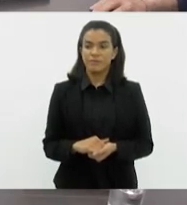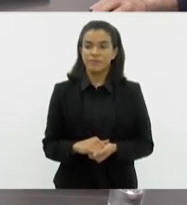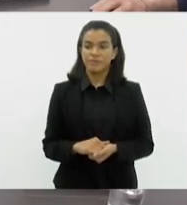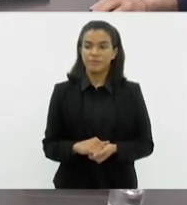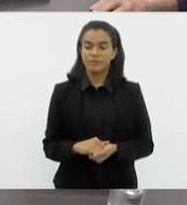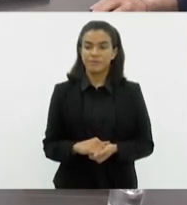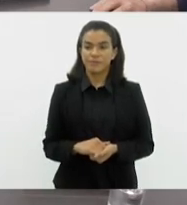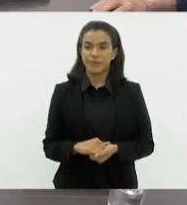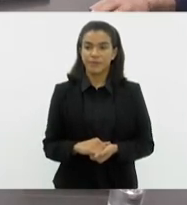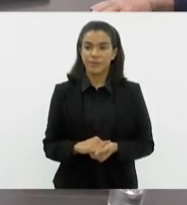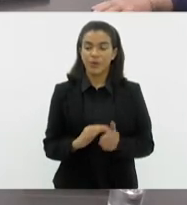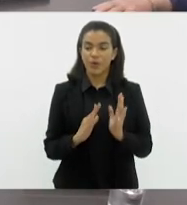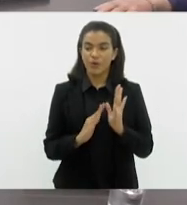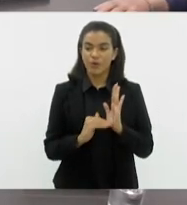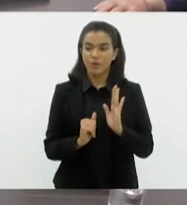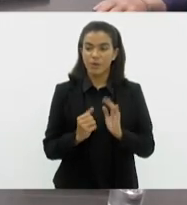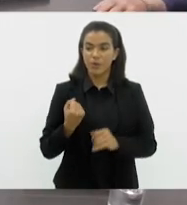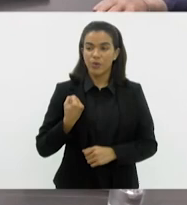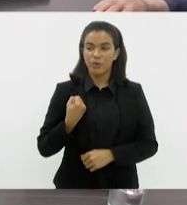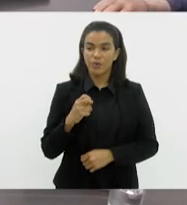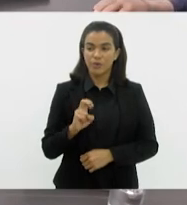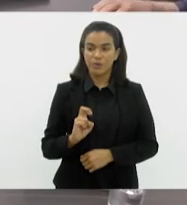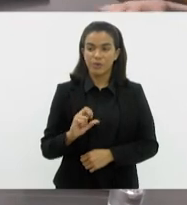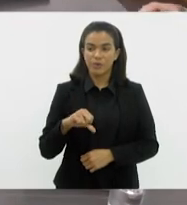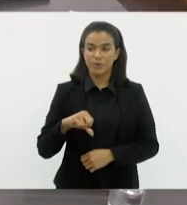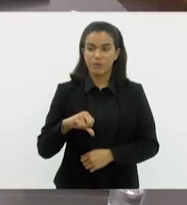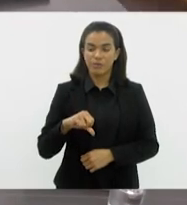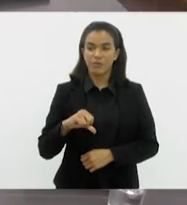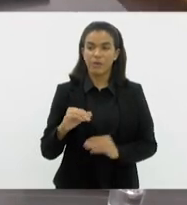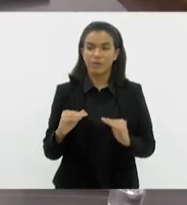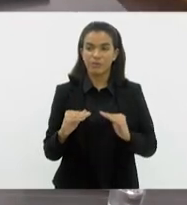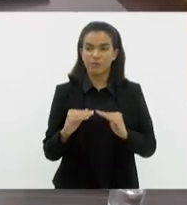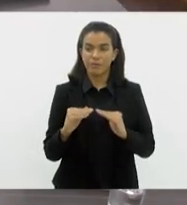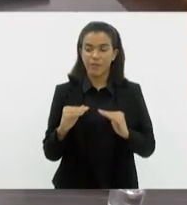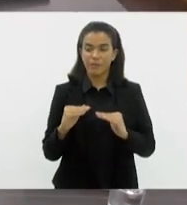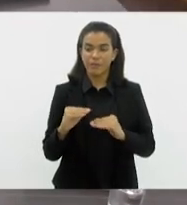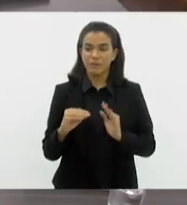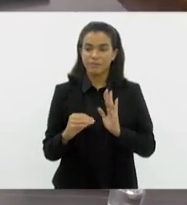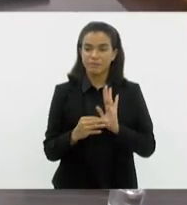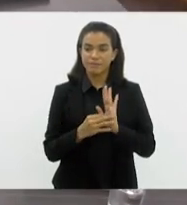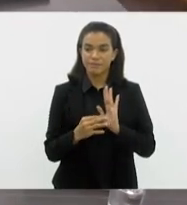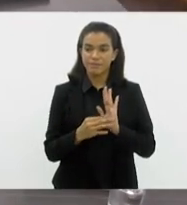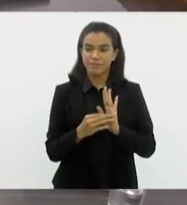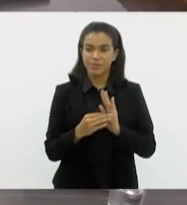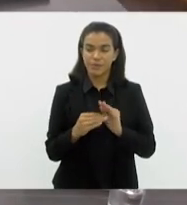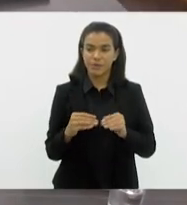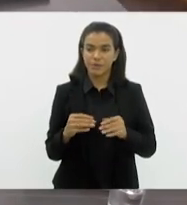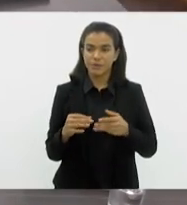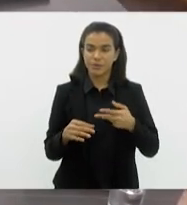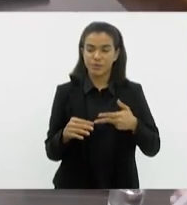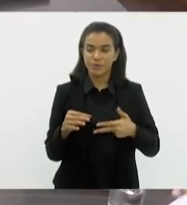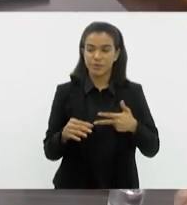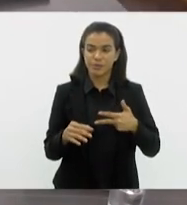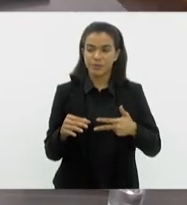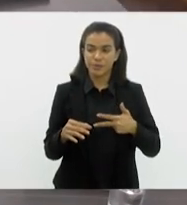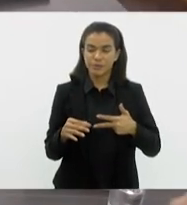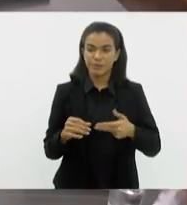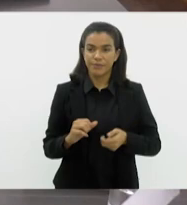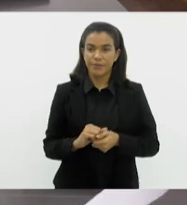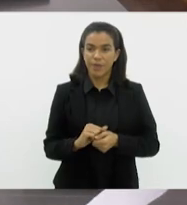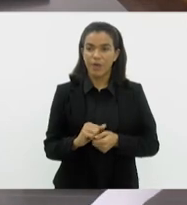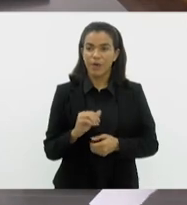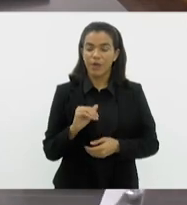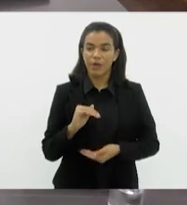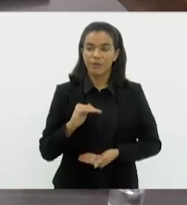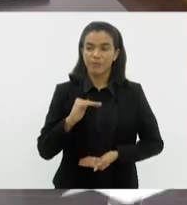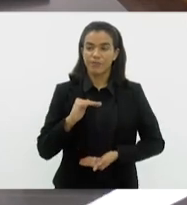Senhores, eu vou retirar o 59, tá, que o parecer é pela juridicidade, ele foi tirado do bloco. Então, vou chamar os trabalhos à ordem. A gente está votando o